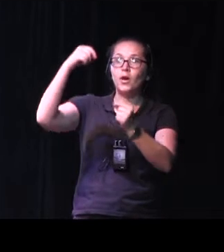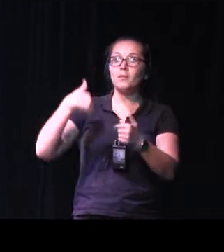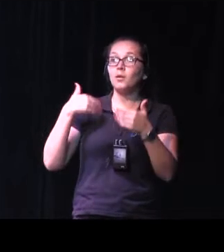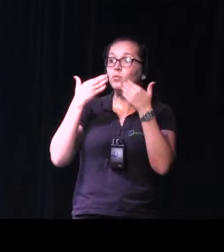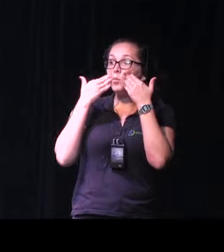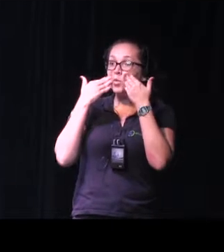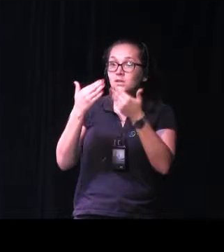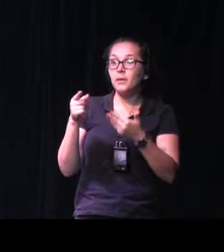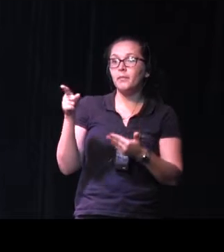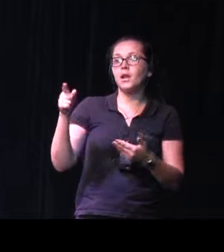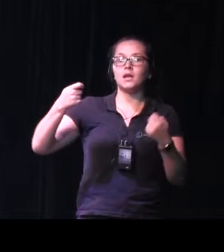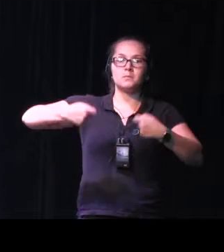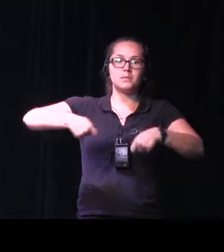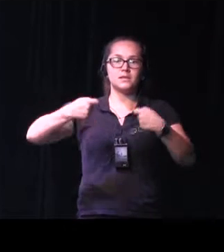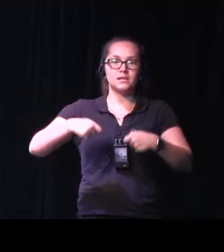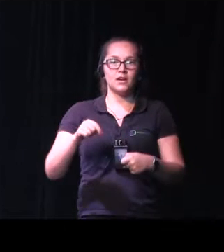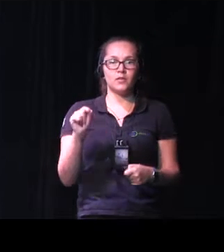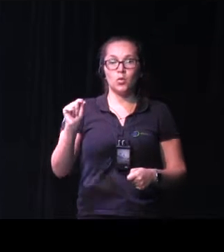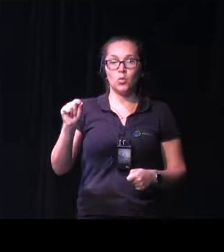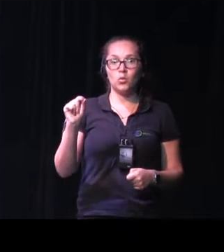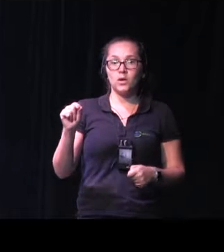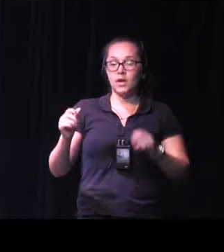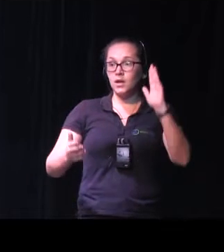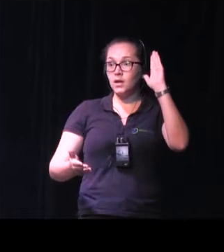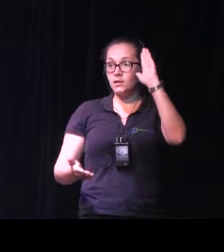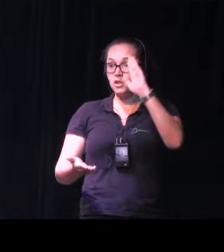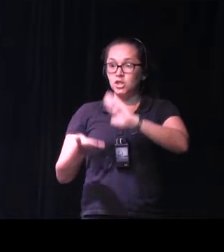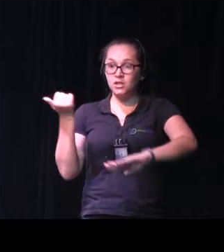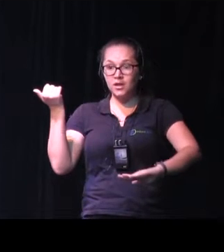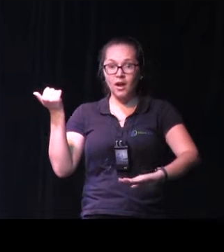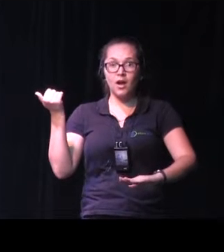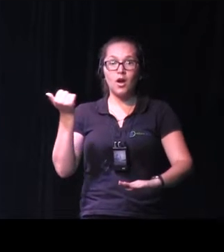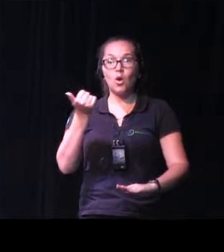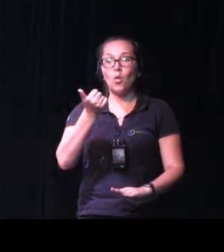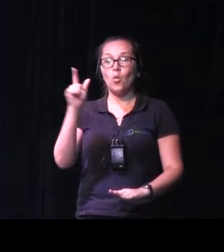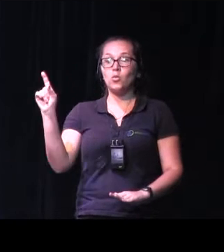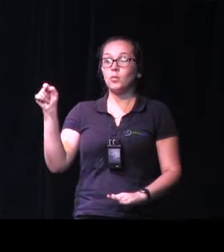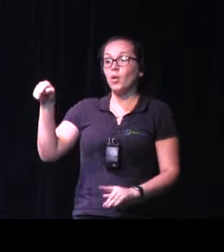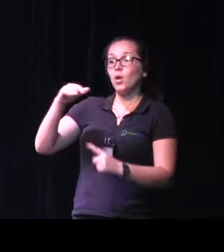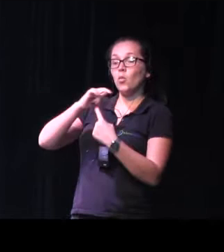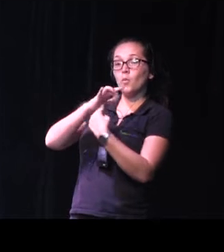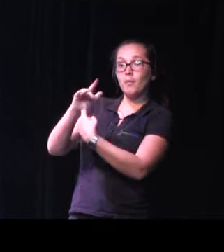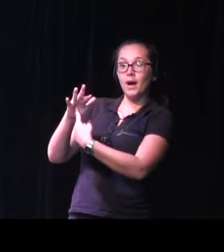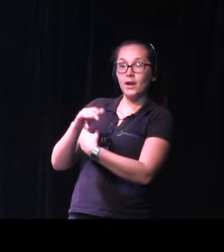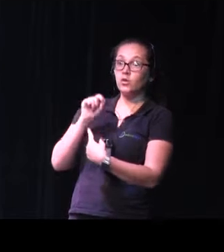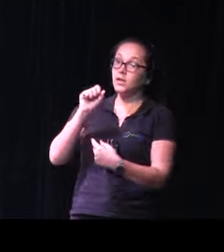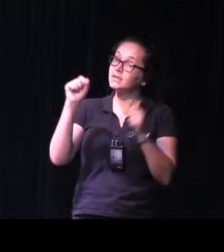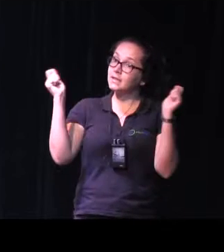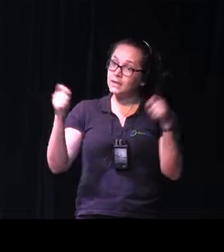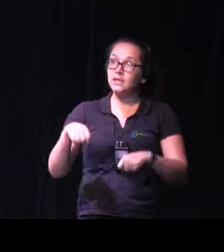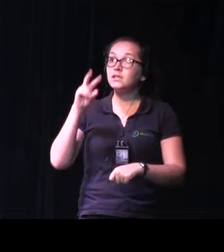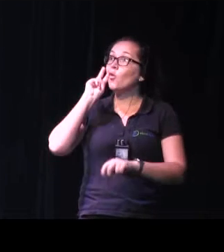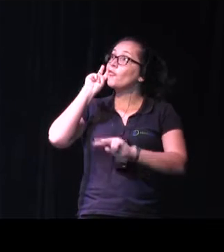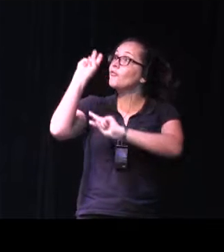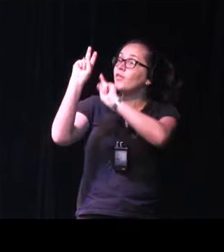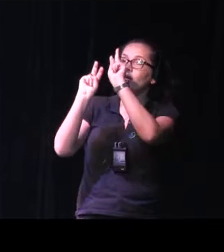um desenho de um astronauta flutuando, etc., para mostrar para ele que o que nós precisávamos era